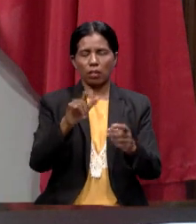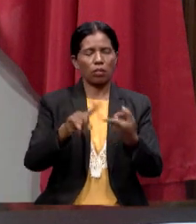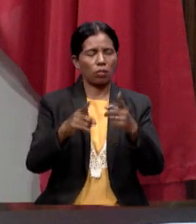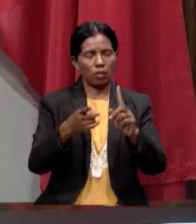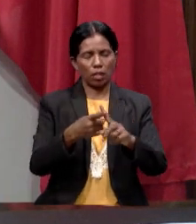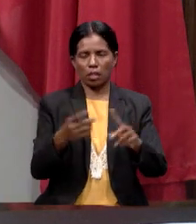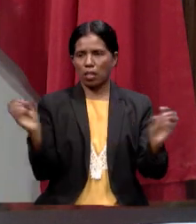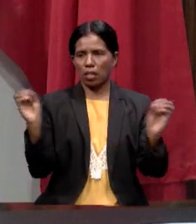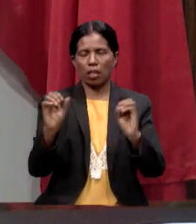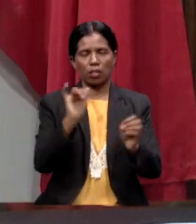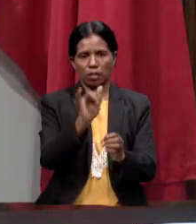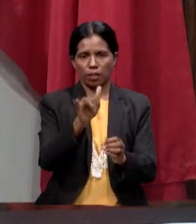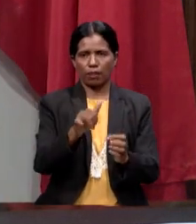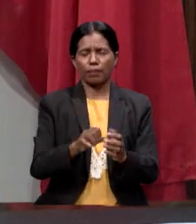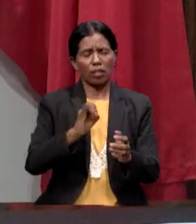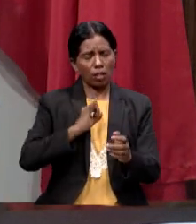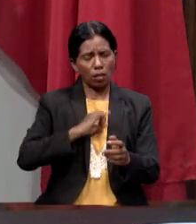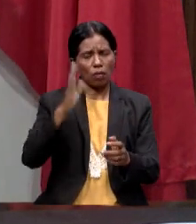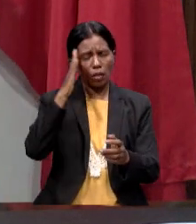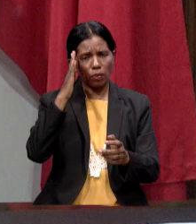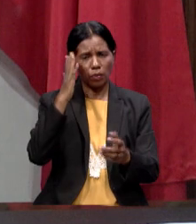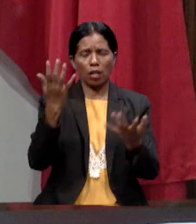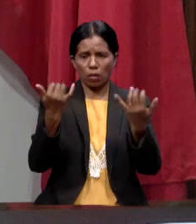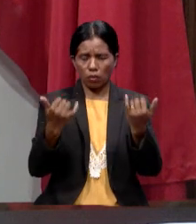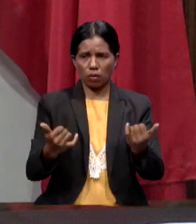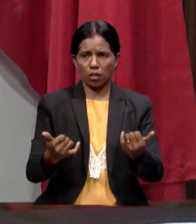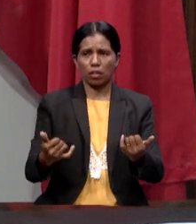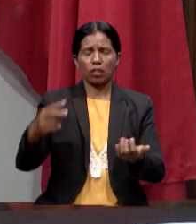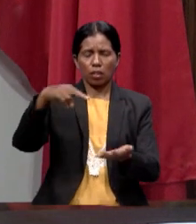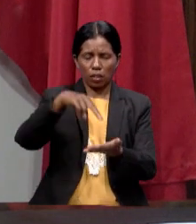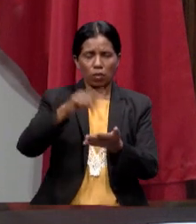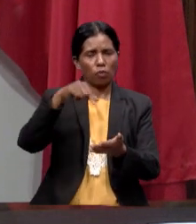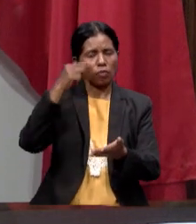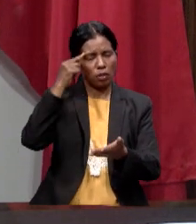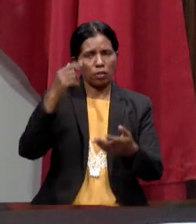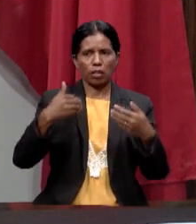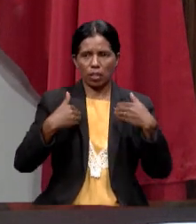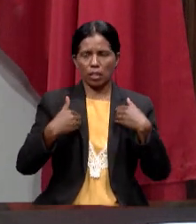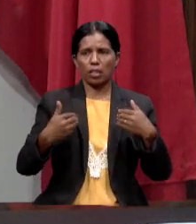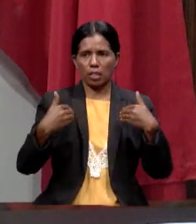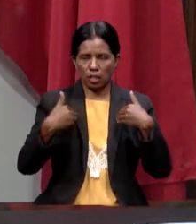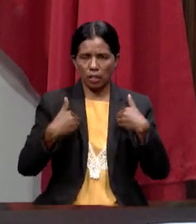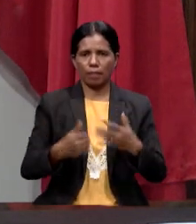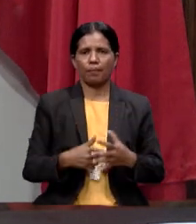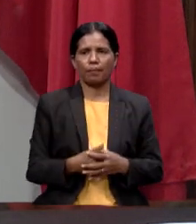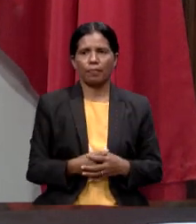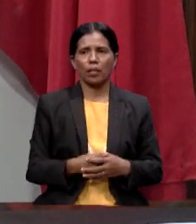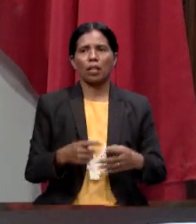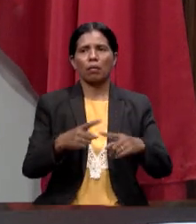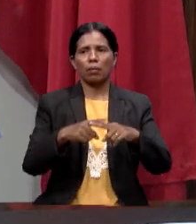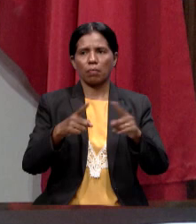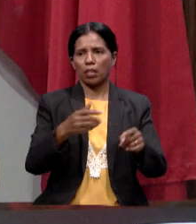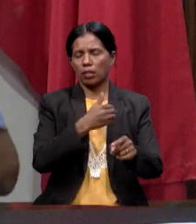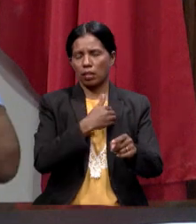ser como se la concorda. Hau ano ene agora investimento ne bema que o governo investe ne, iha, italos ten lehan la, iha. Mas be se dá